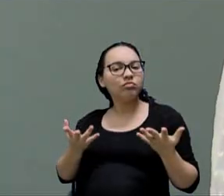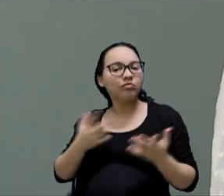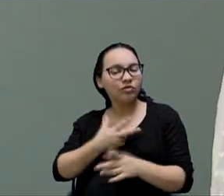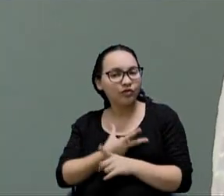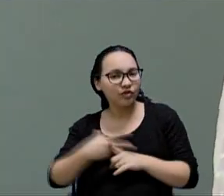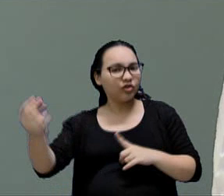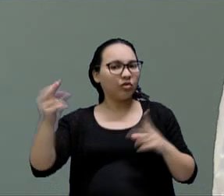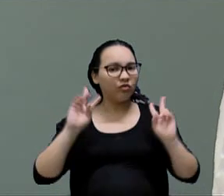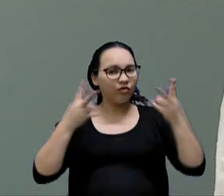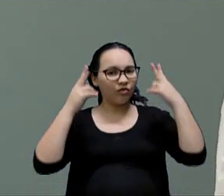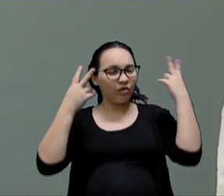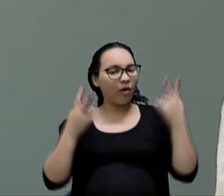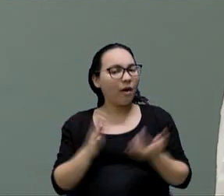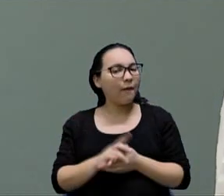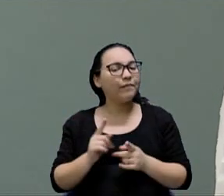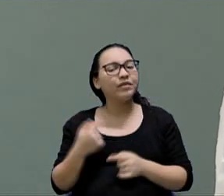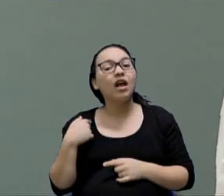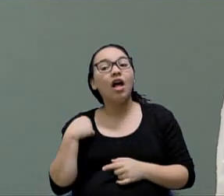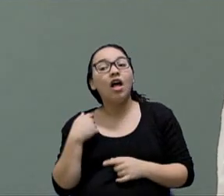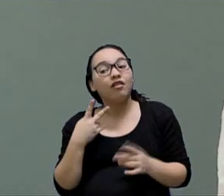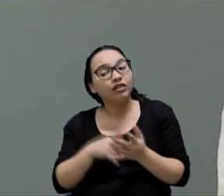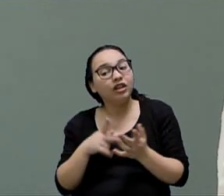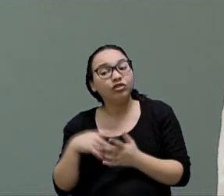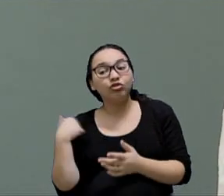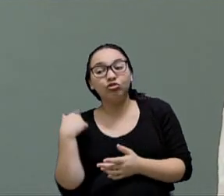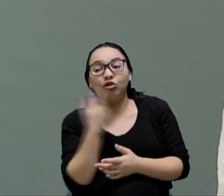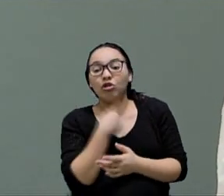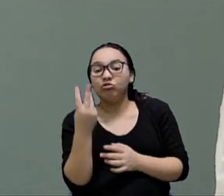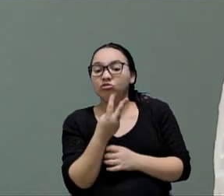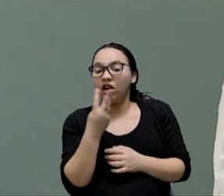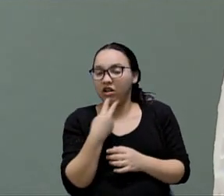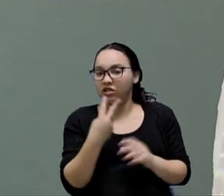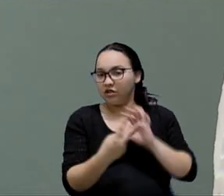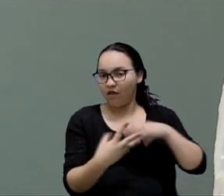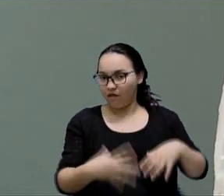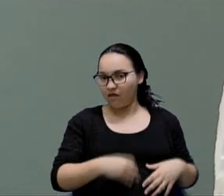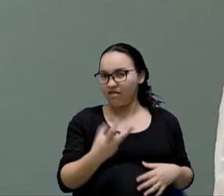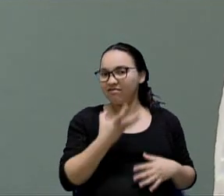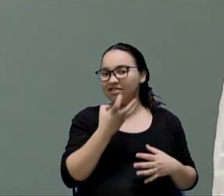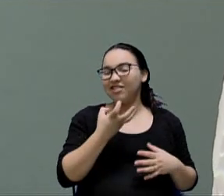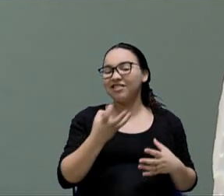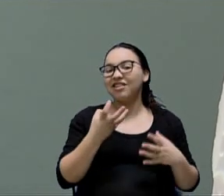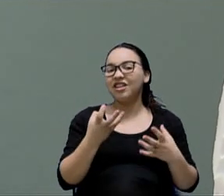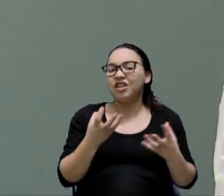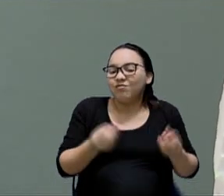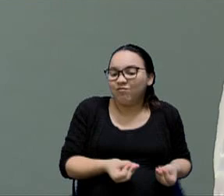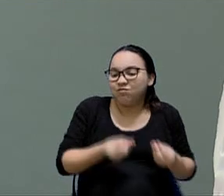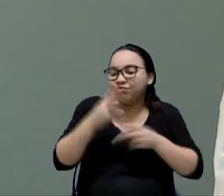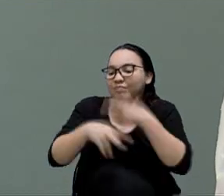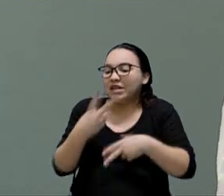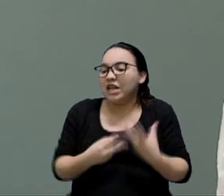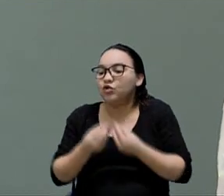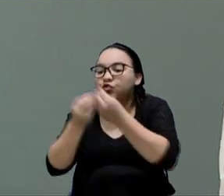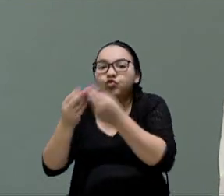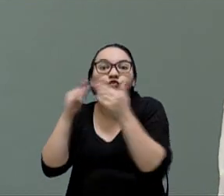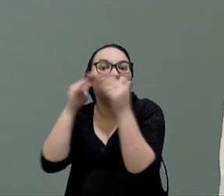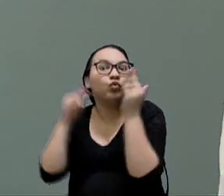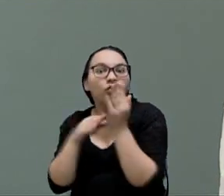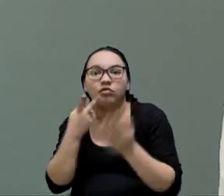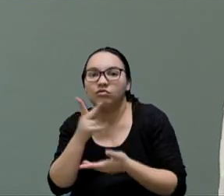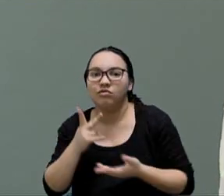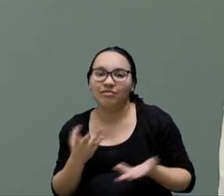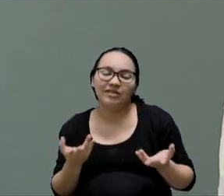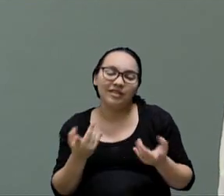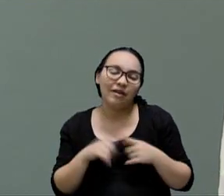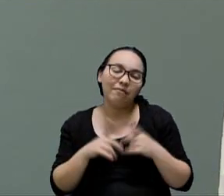Na verdade, nós três queríamos poder carregar o mundo no colo e te dar de presente. Mas, como não é possível, vamos